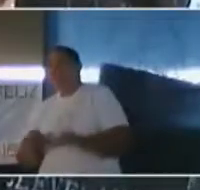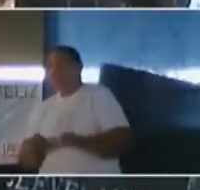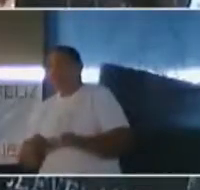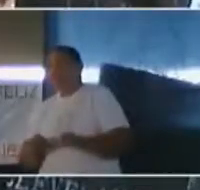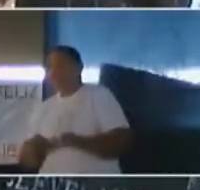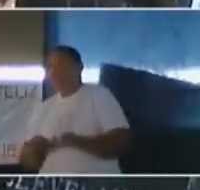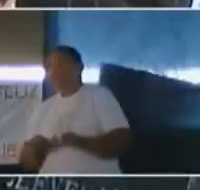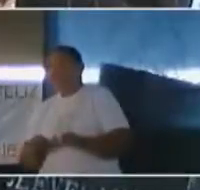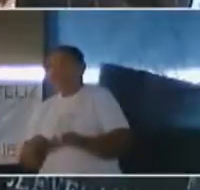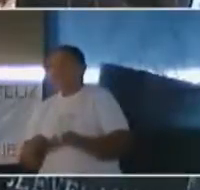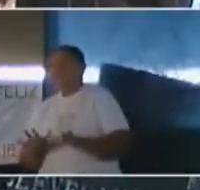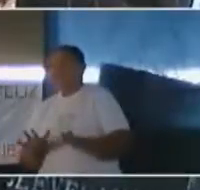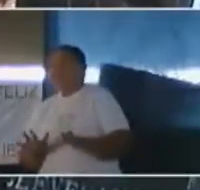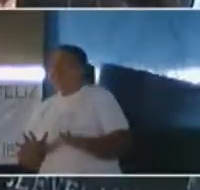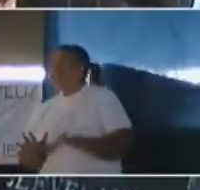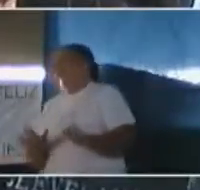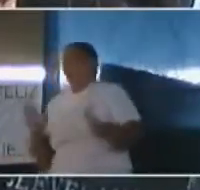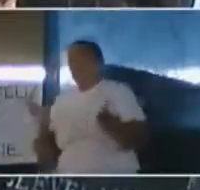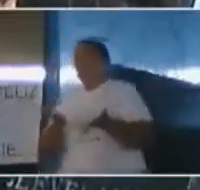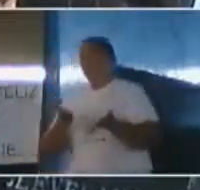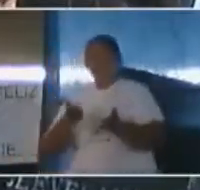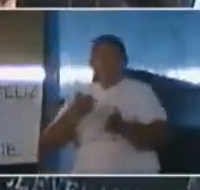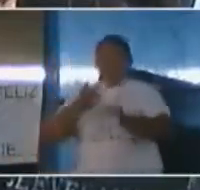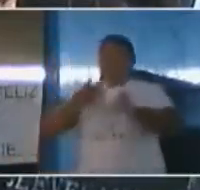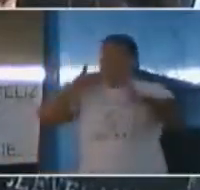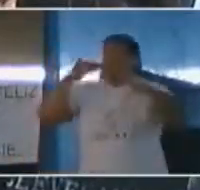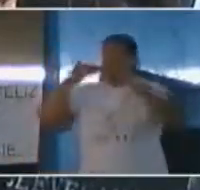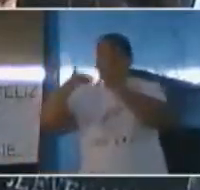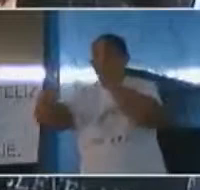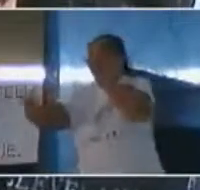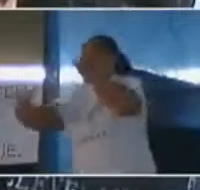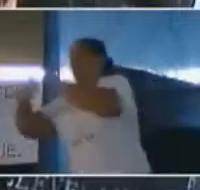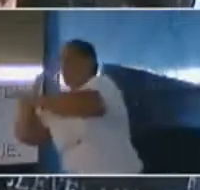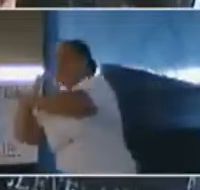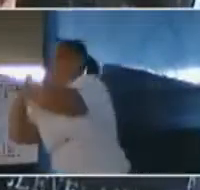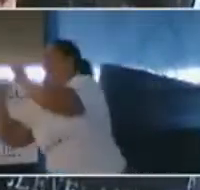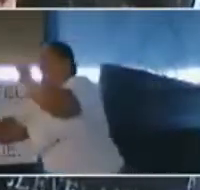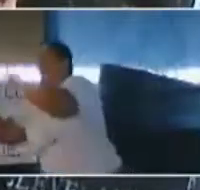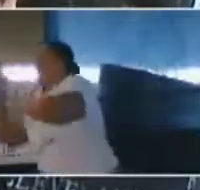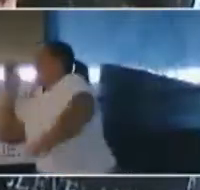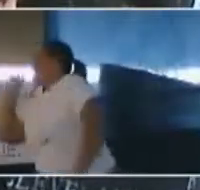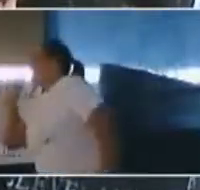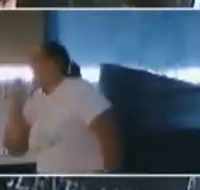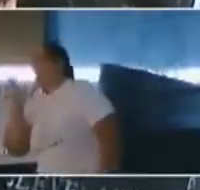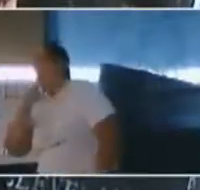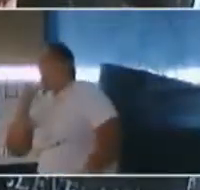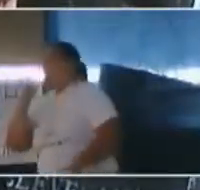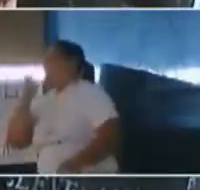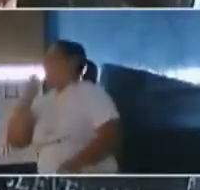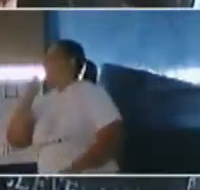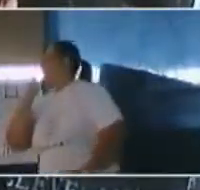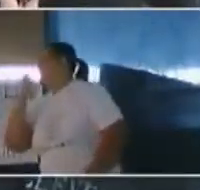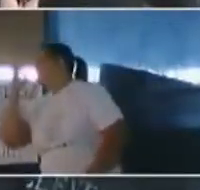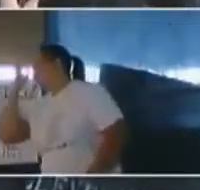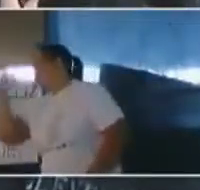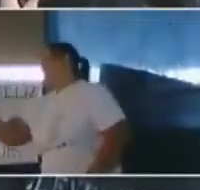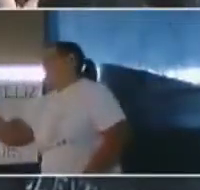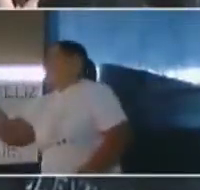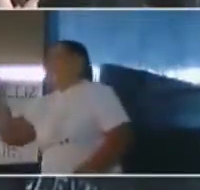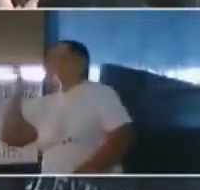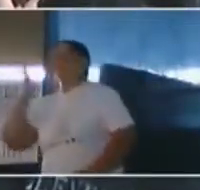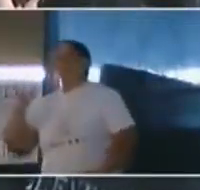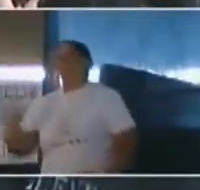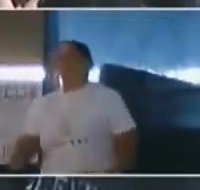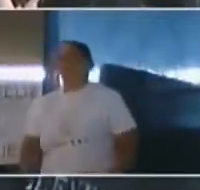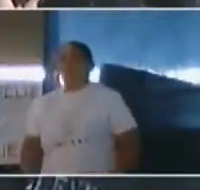antes das cartas chegarem lá. Algumas coisas são muito mais fáceis hoje.